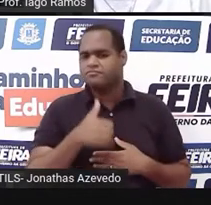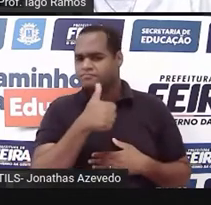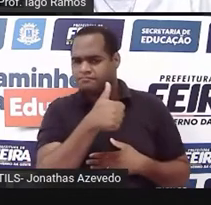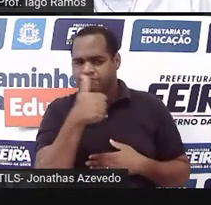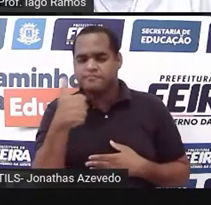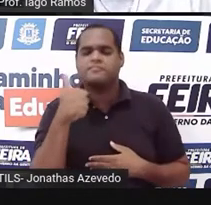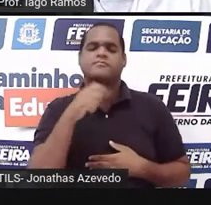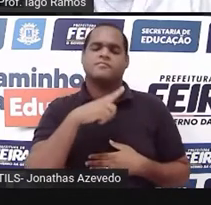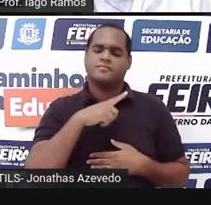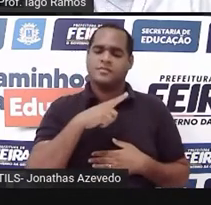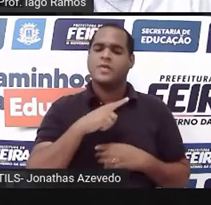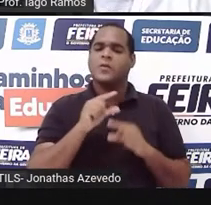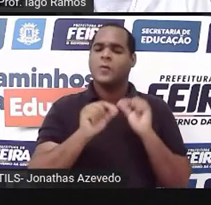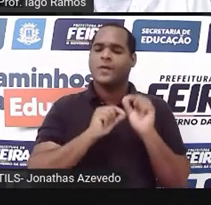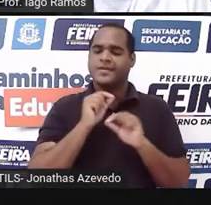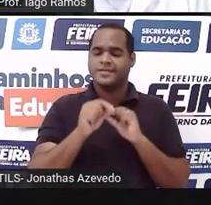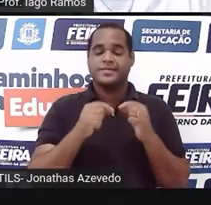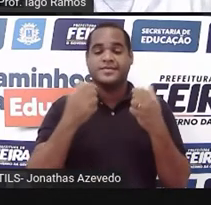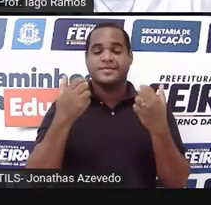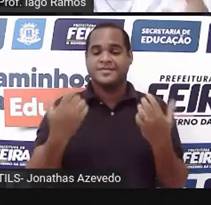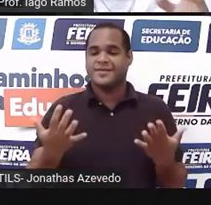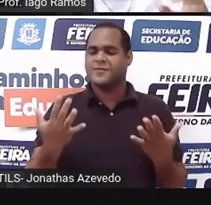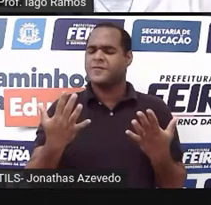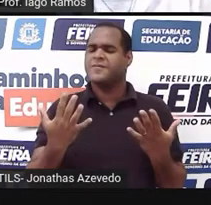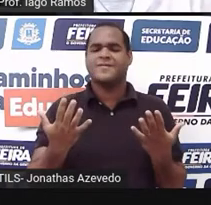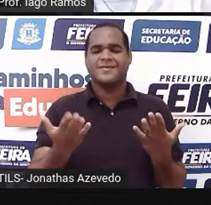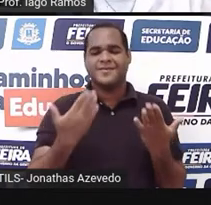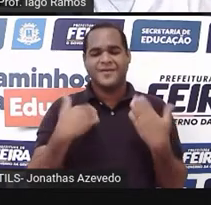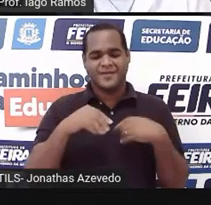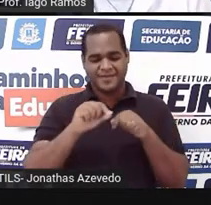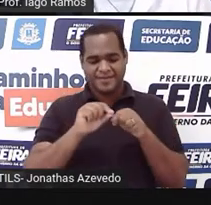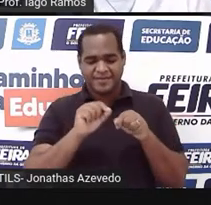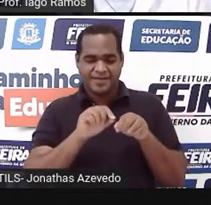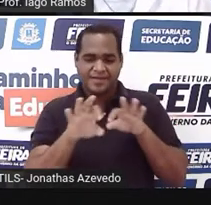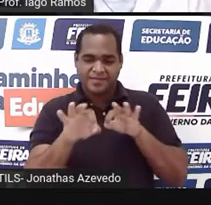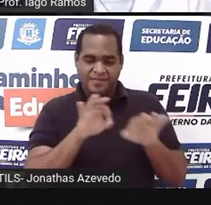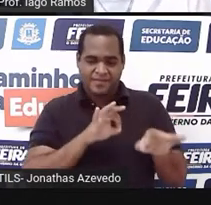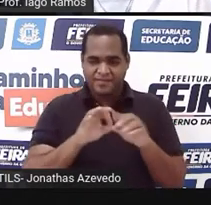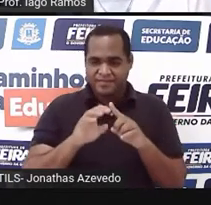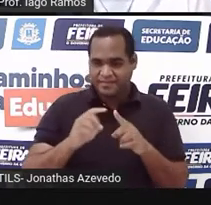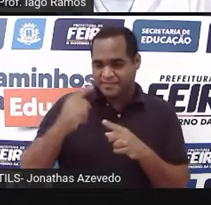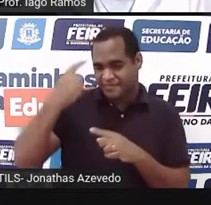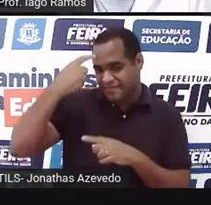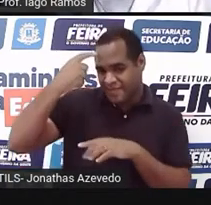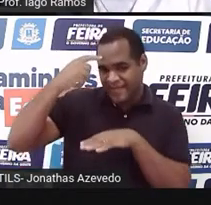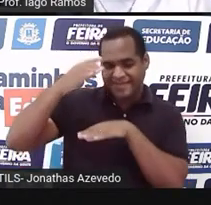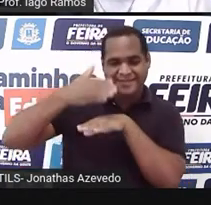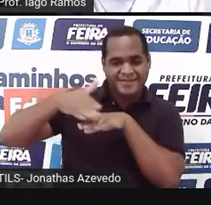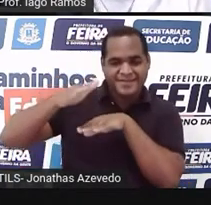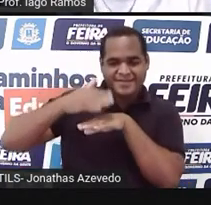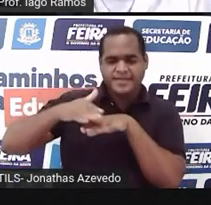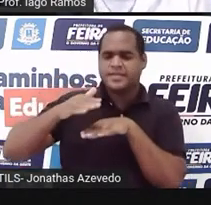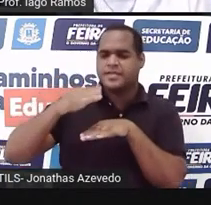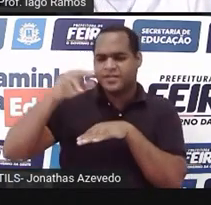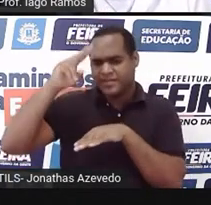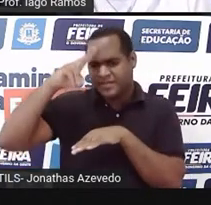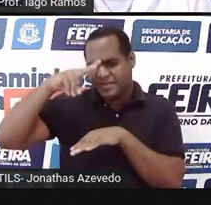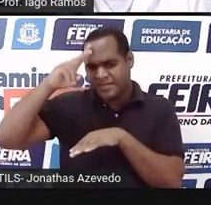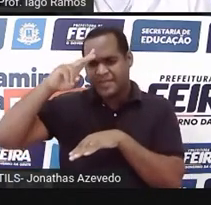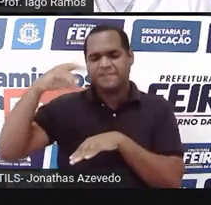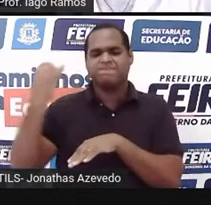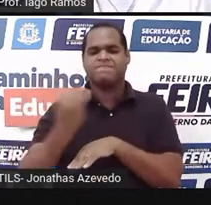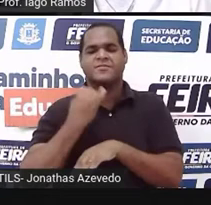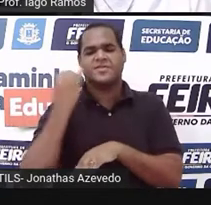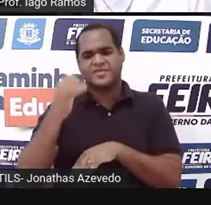então que é que a gente vai fazer vamos fazer aqui uns exercícios de memória para lembrar essas coisas que a gente já